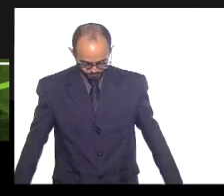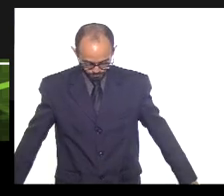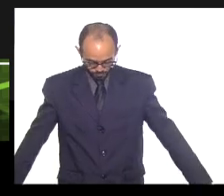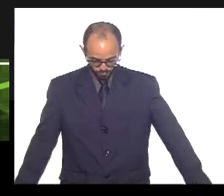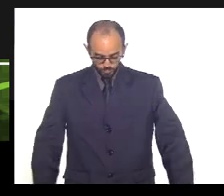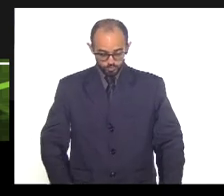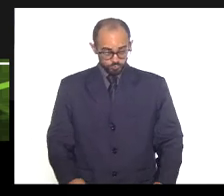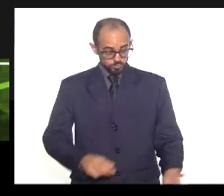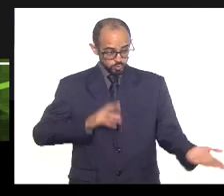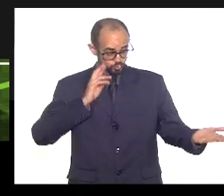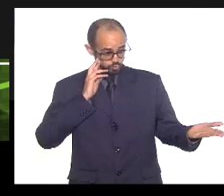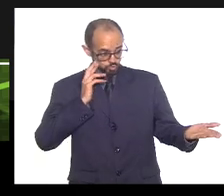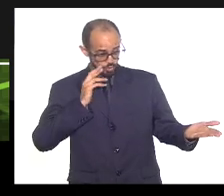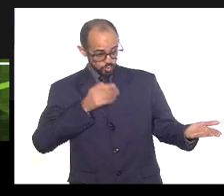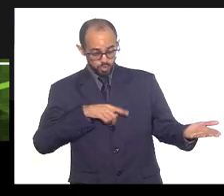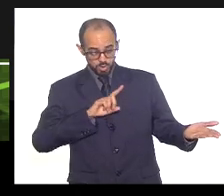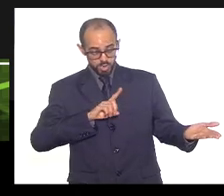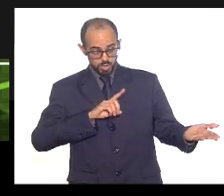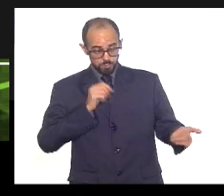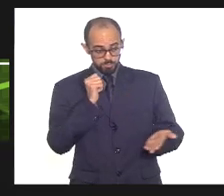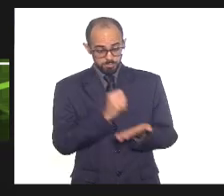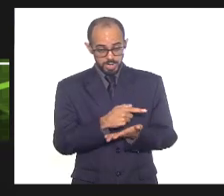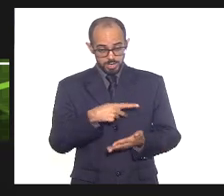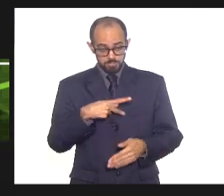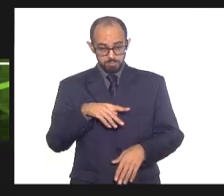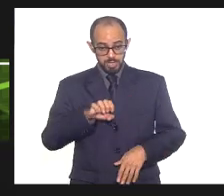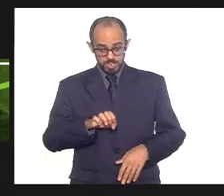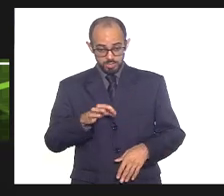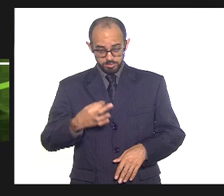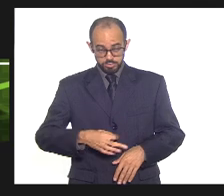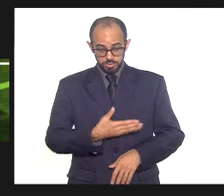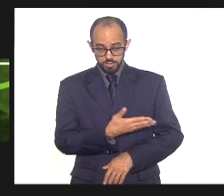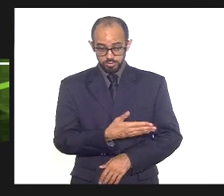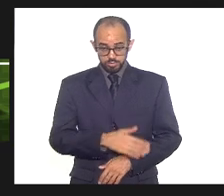O senhor não paga PE.